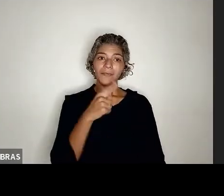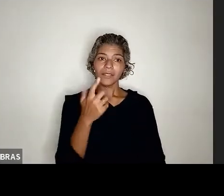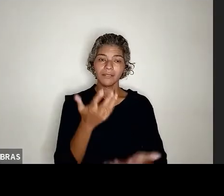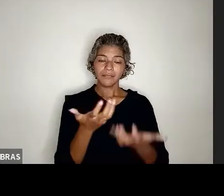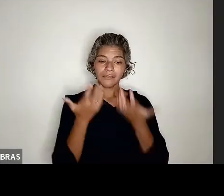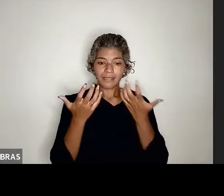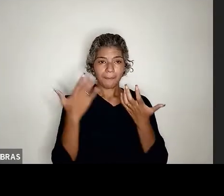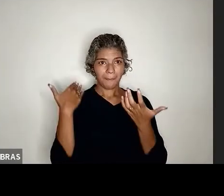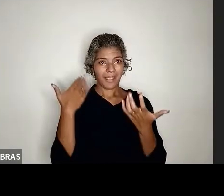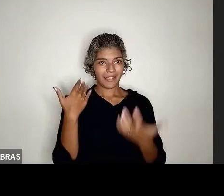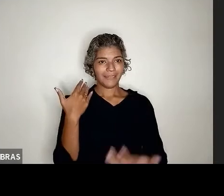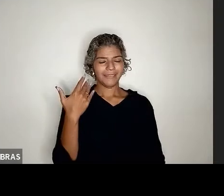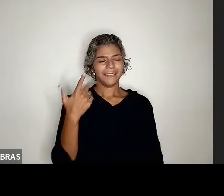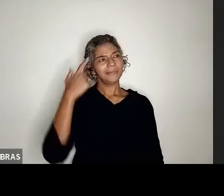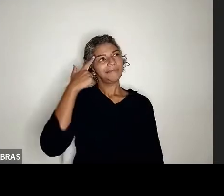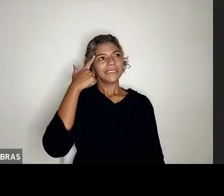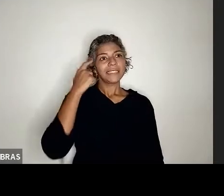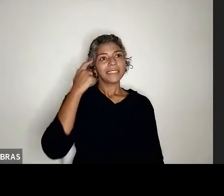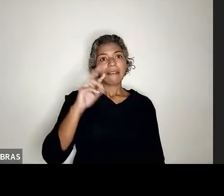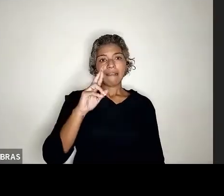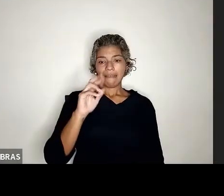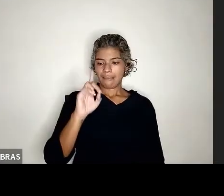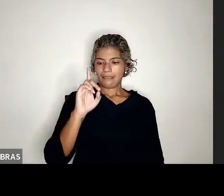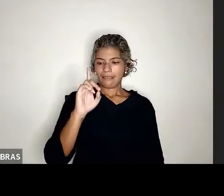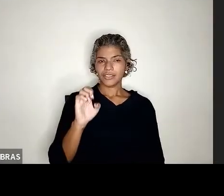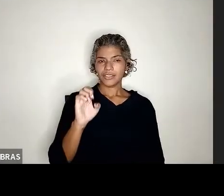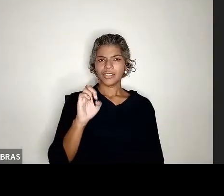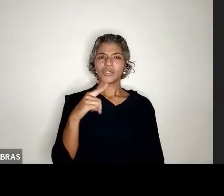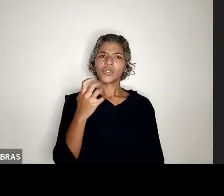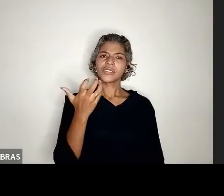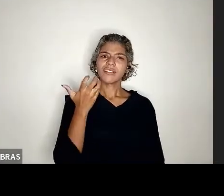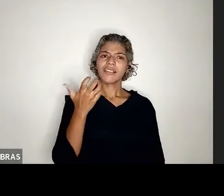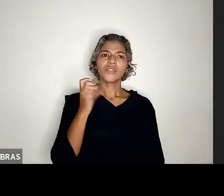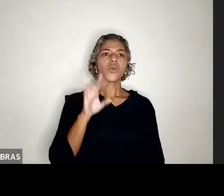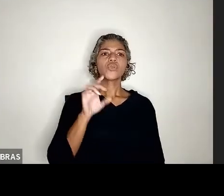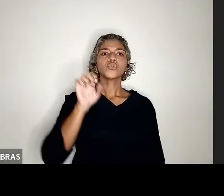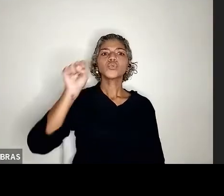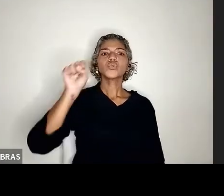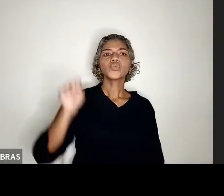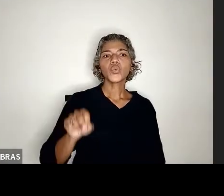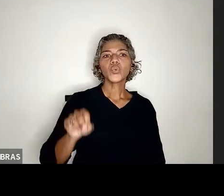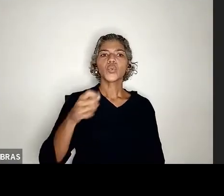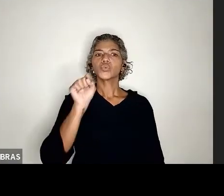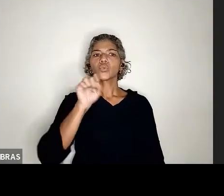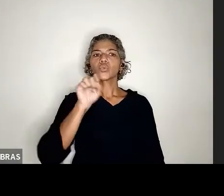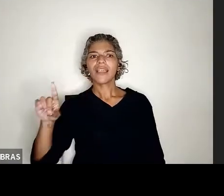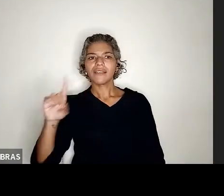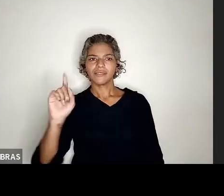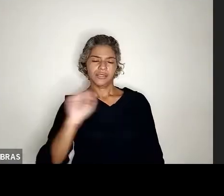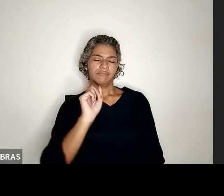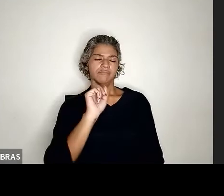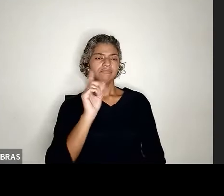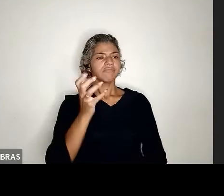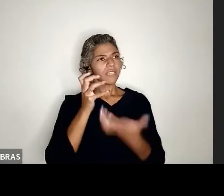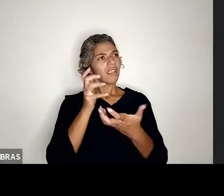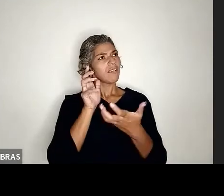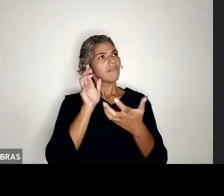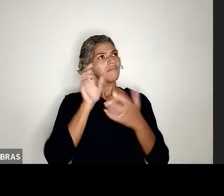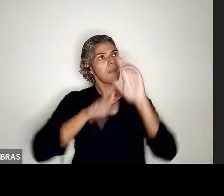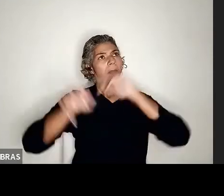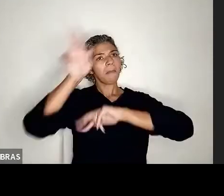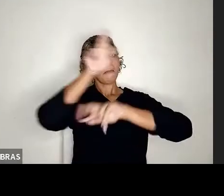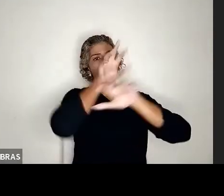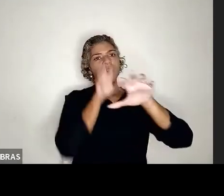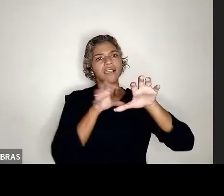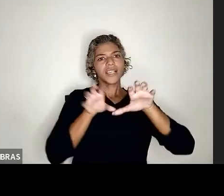que saísse do eixo sudestocêntrico e que fosse uma rede, de fato, que buscasse abarcar as desigualdades regionais. Hoje nós